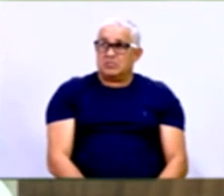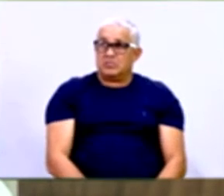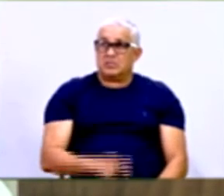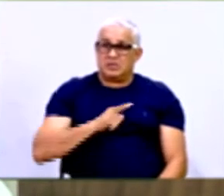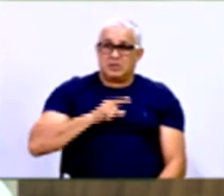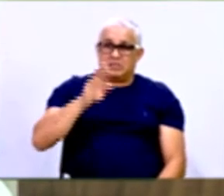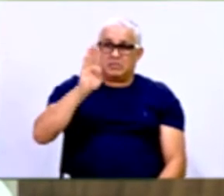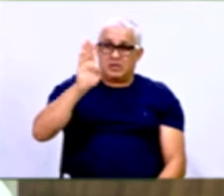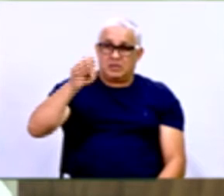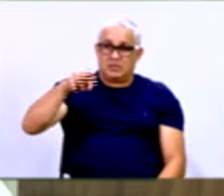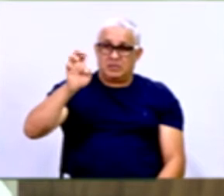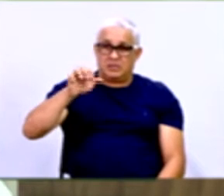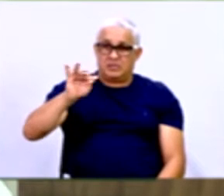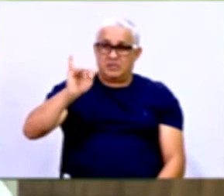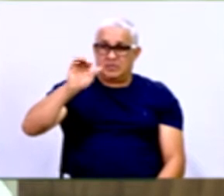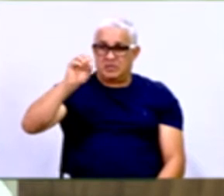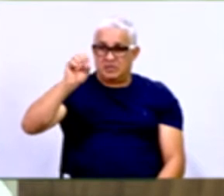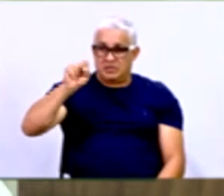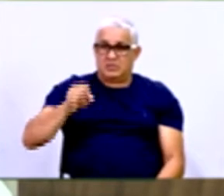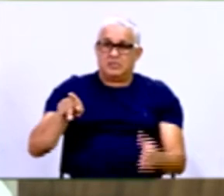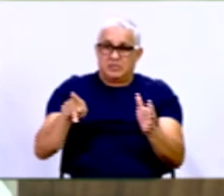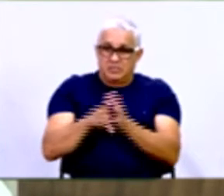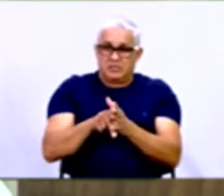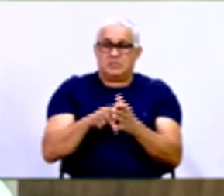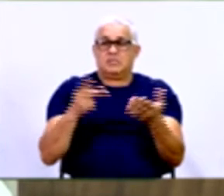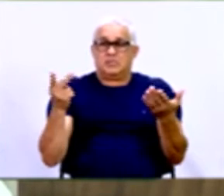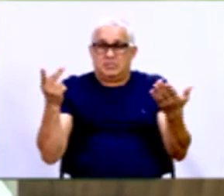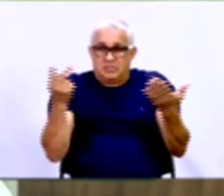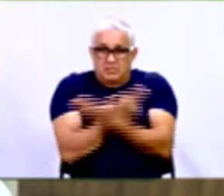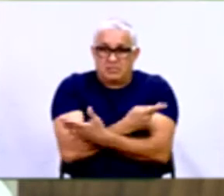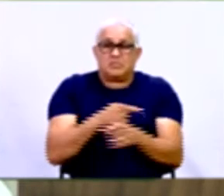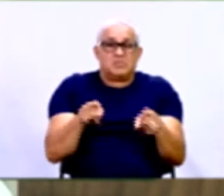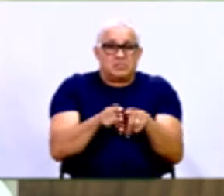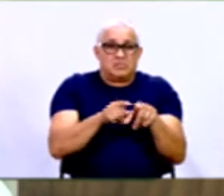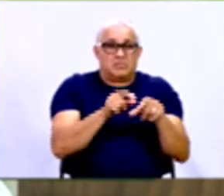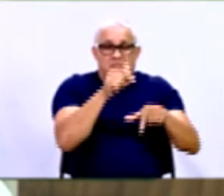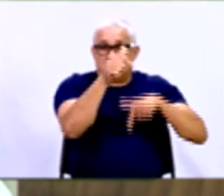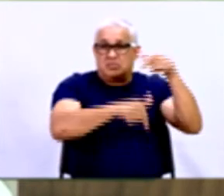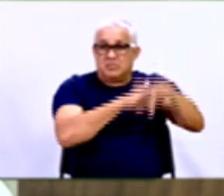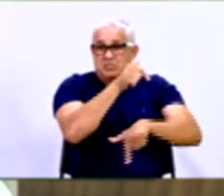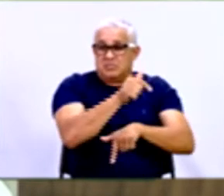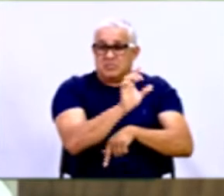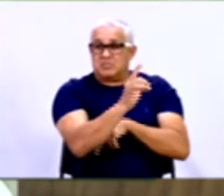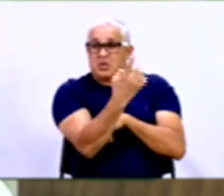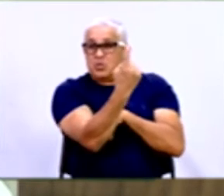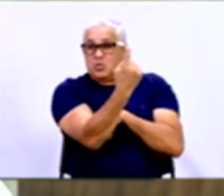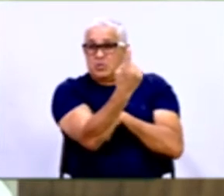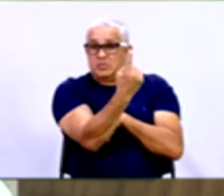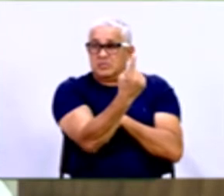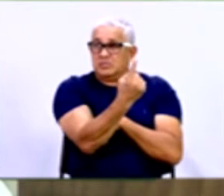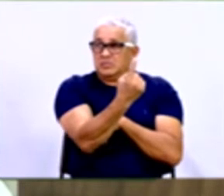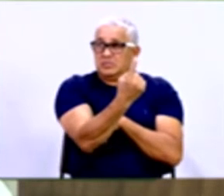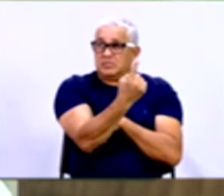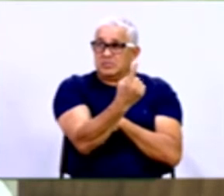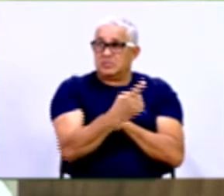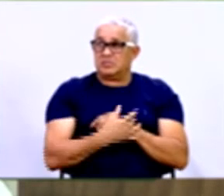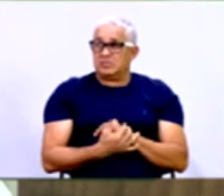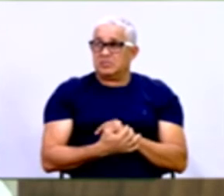benefícios acidentários. Aquele trabalhador avulso também, que é o trabalhador